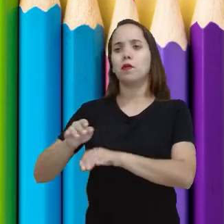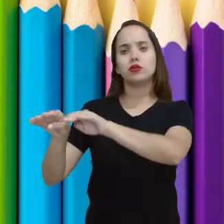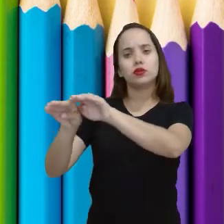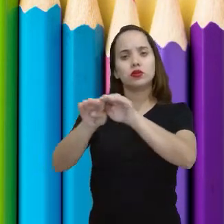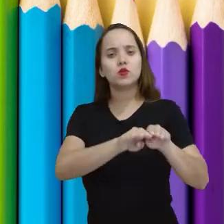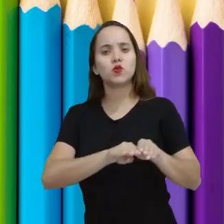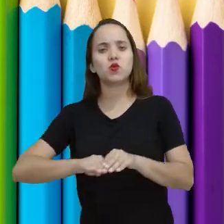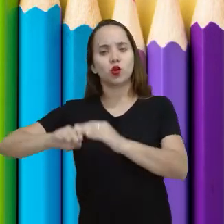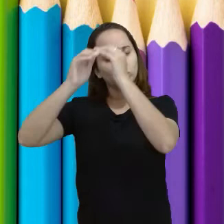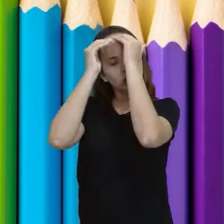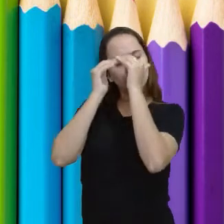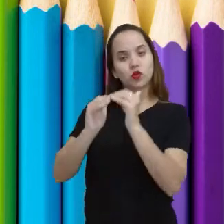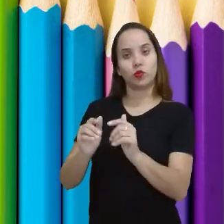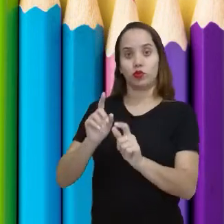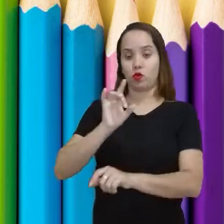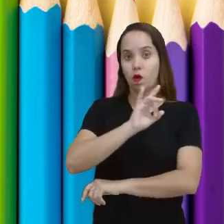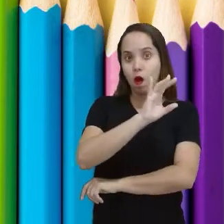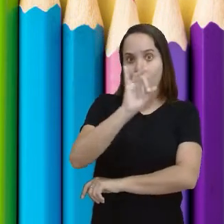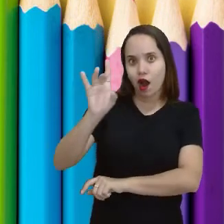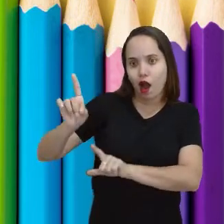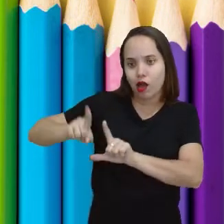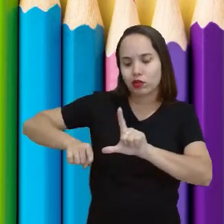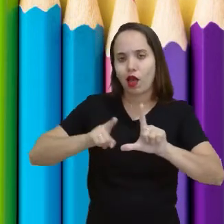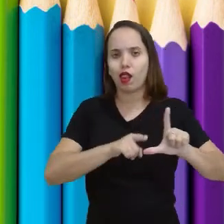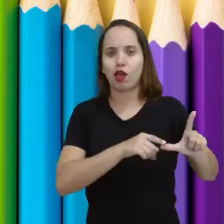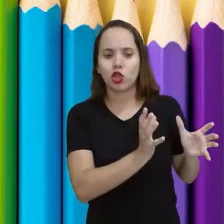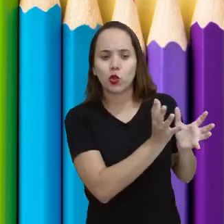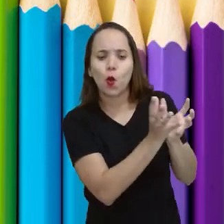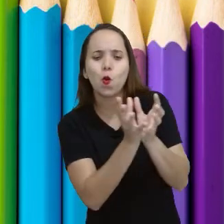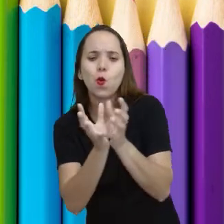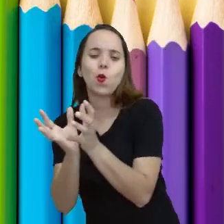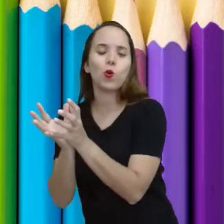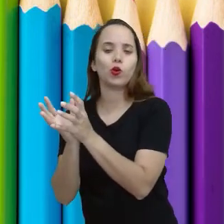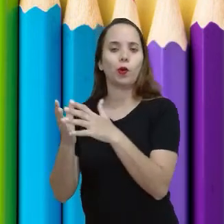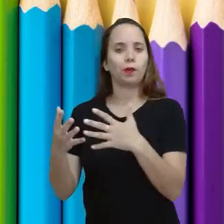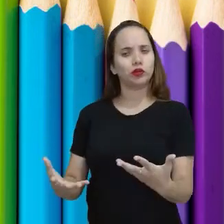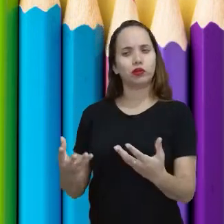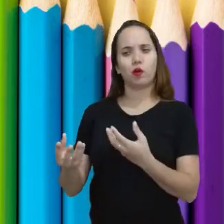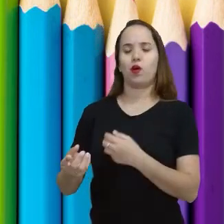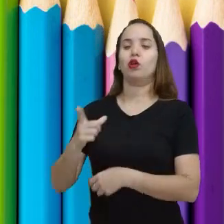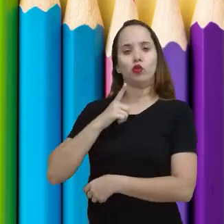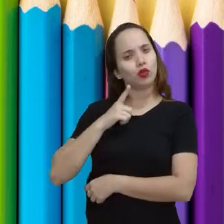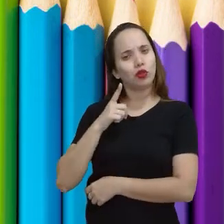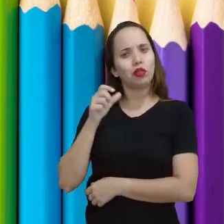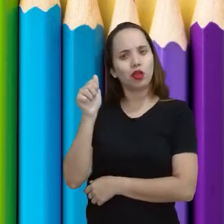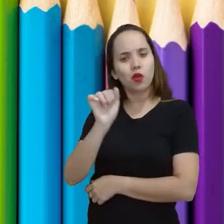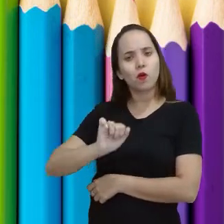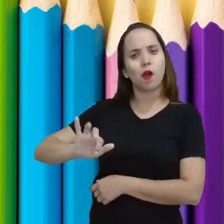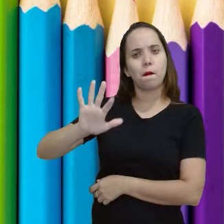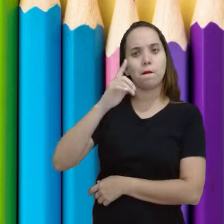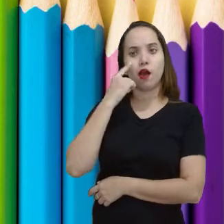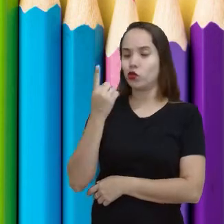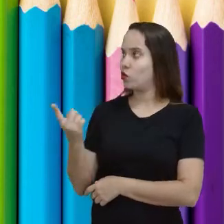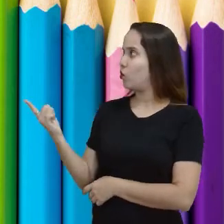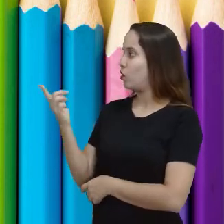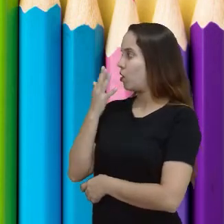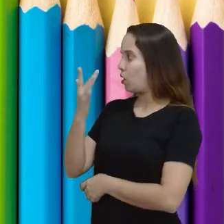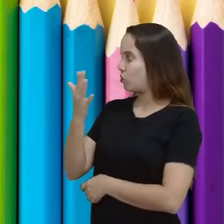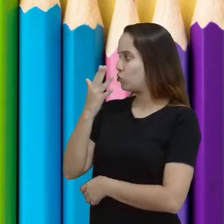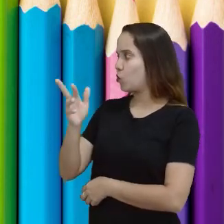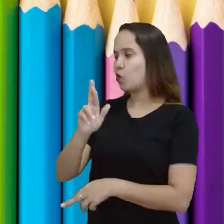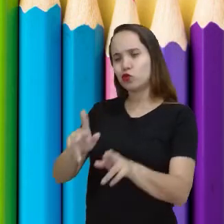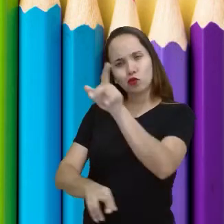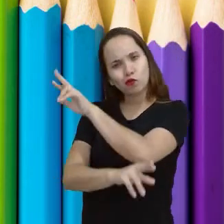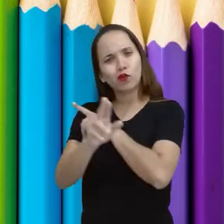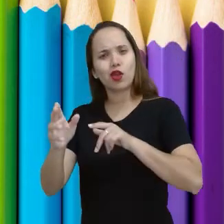diversidade. Cada letra representa um grupo de pessoas. Então, como a gente tem nesse exemplo aí, né, bem singelo, que são as diferentes cores de